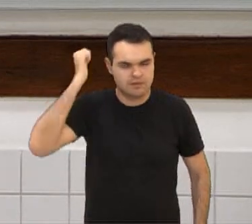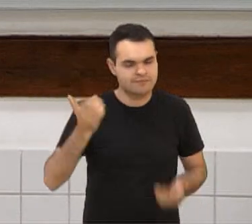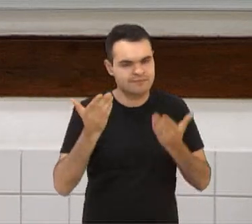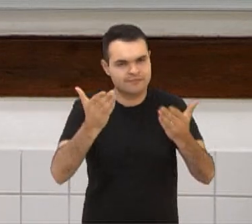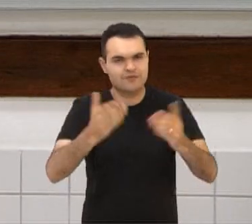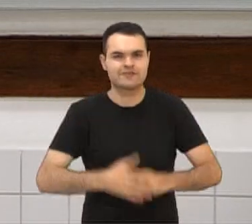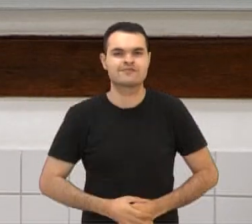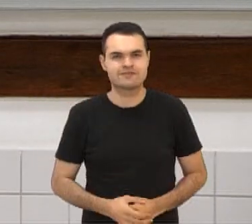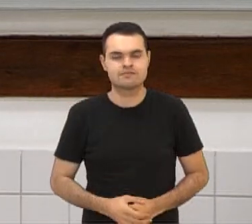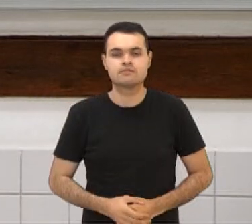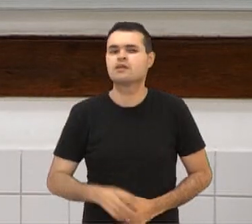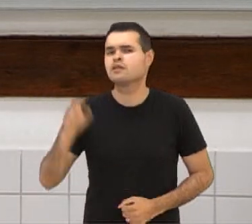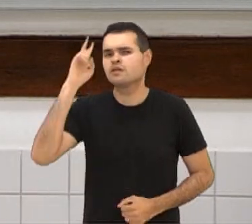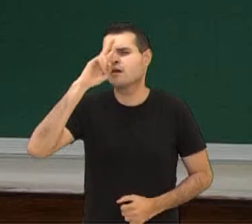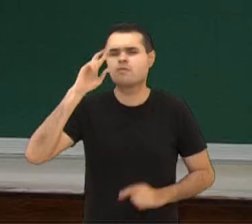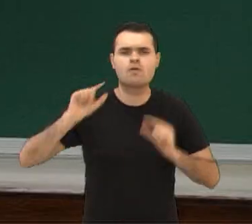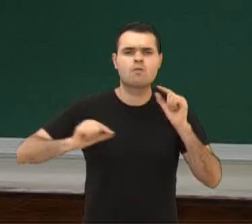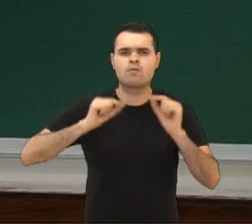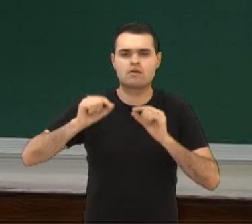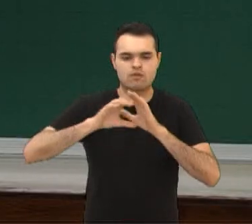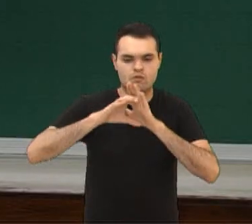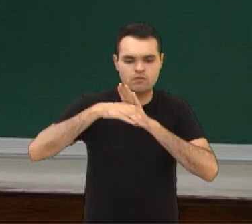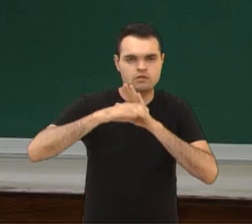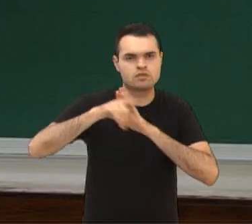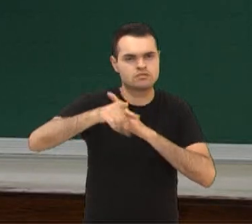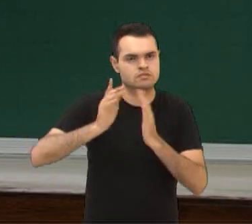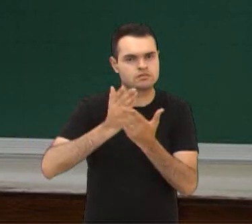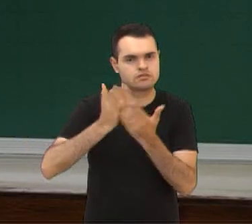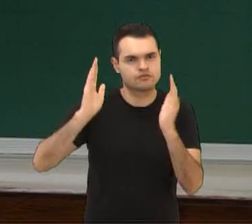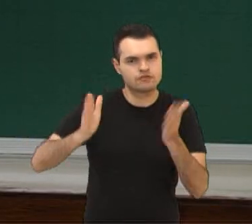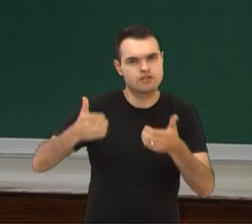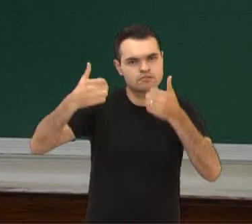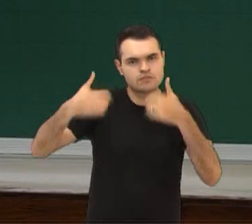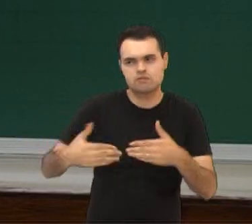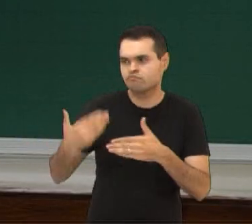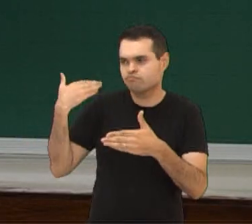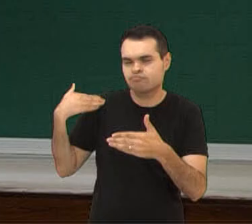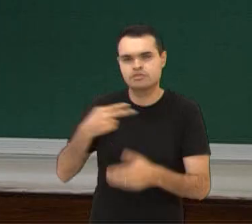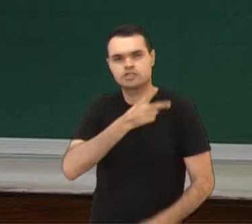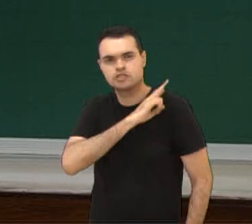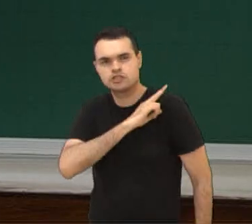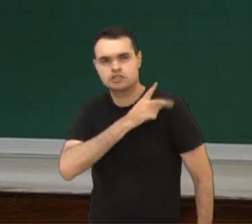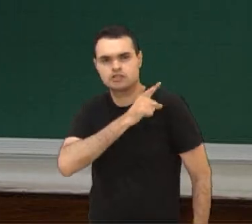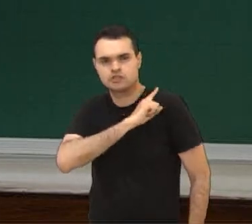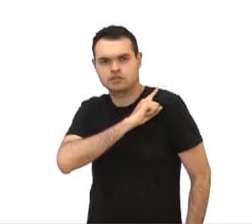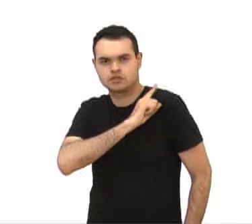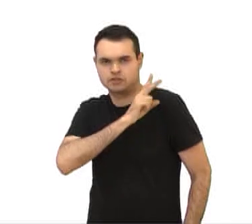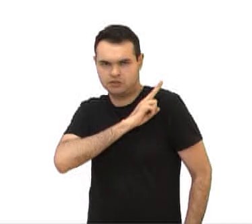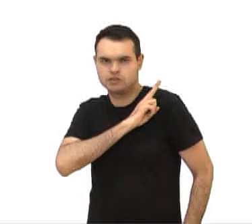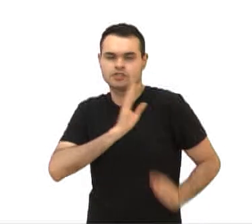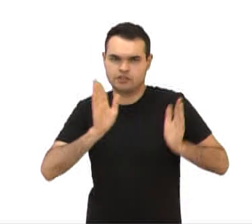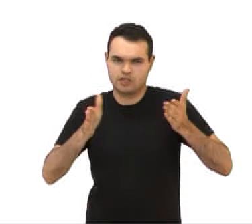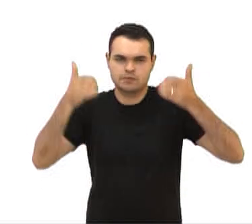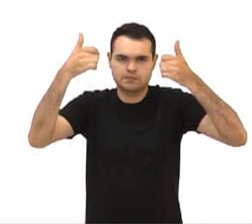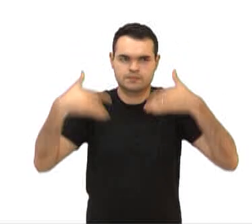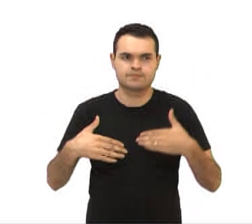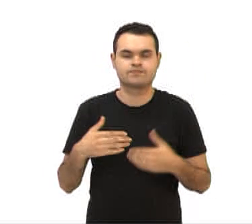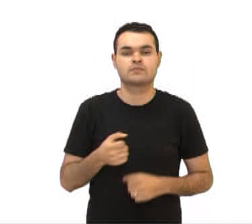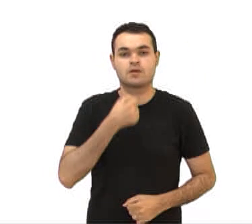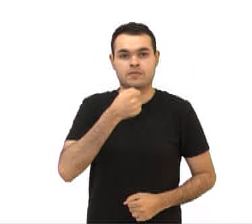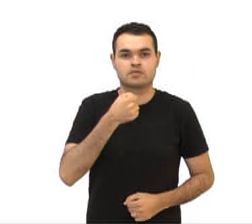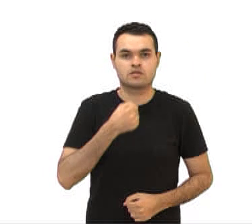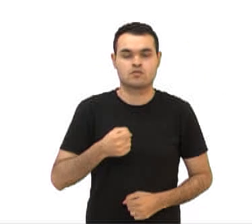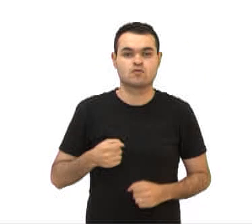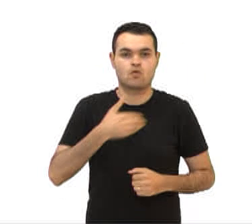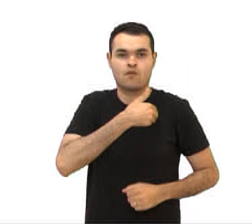Então, na verdade, a gente vai relembrar alguns conceitos que você já estudou no primeiro e no segundo ano. Vamos ver a primeira reportagem? Olha só. O governo de